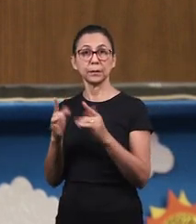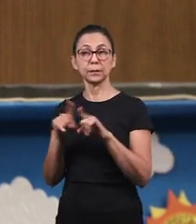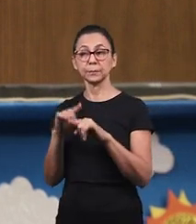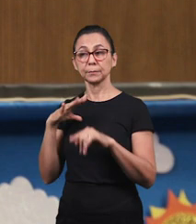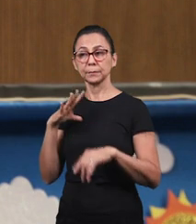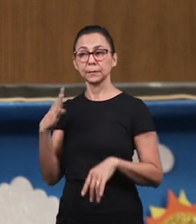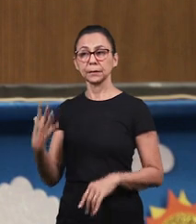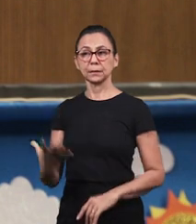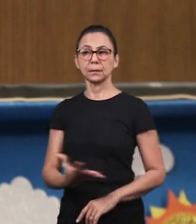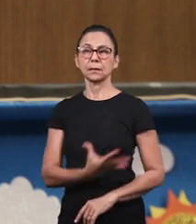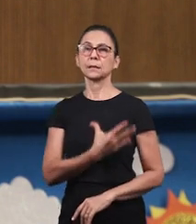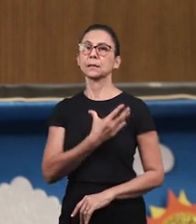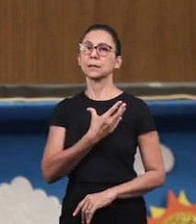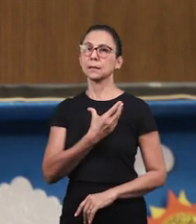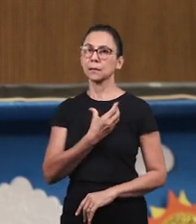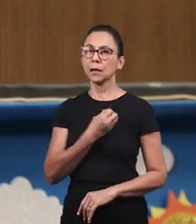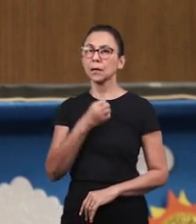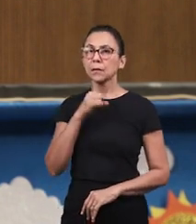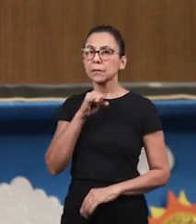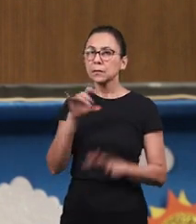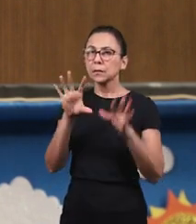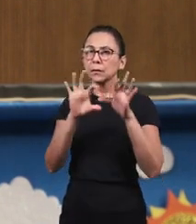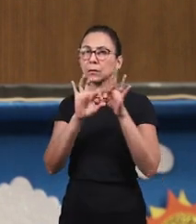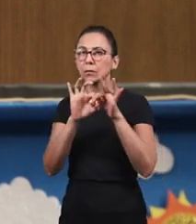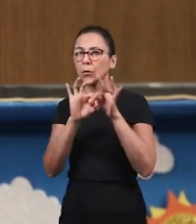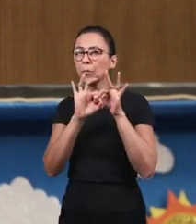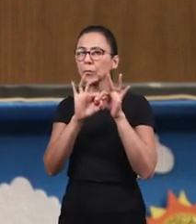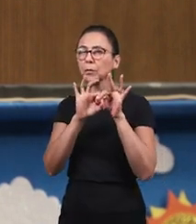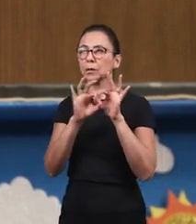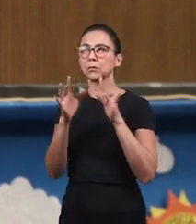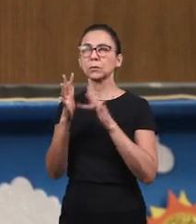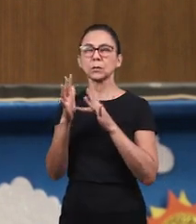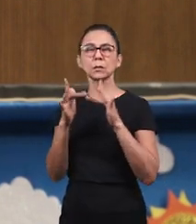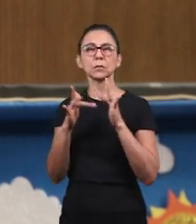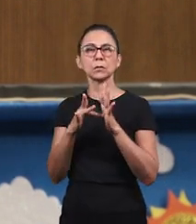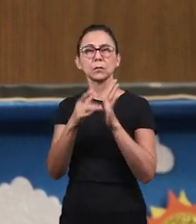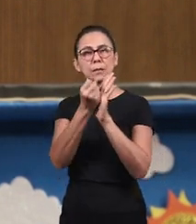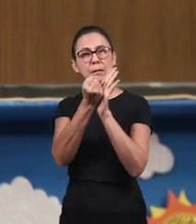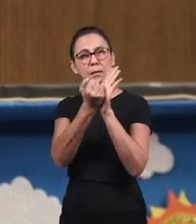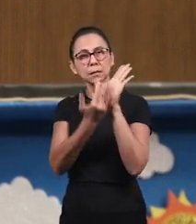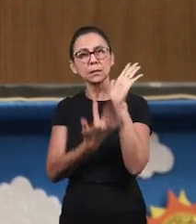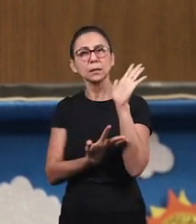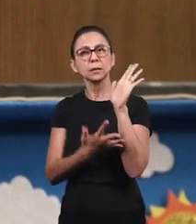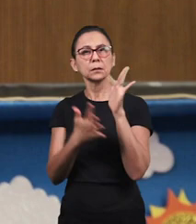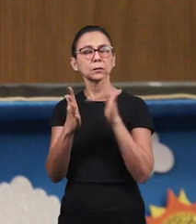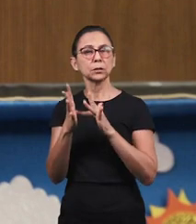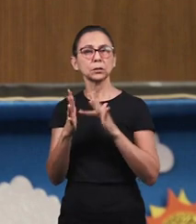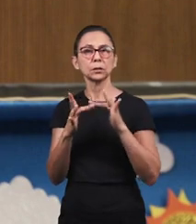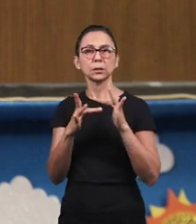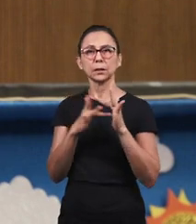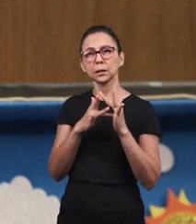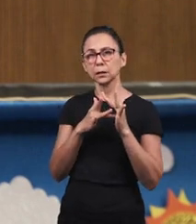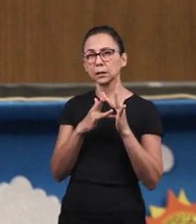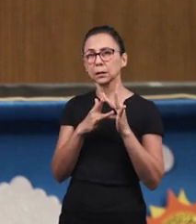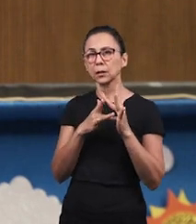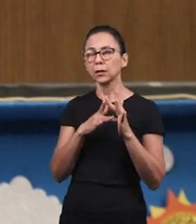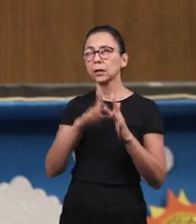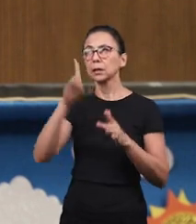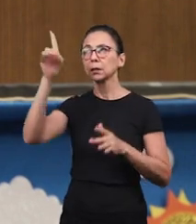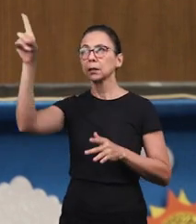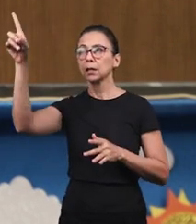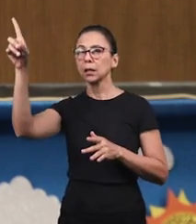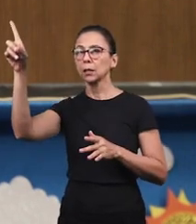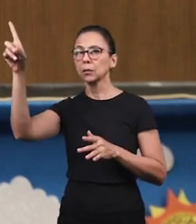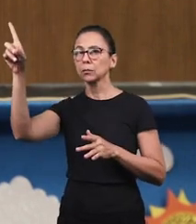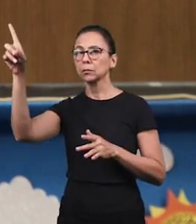estaremos salvos se estivermos cobertos com o sangue de Jesus, se essa aliança estiver firmada entre nós